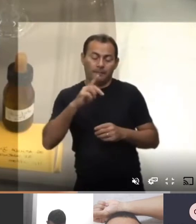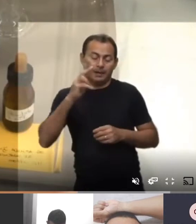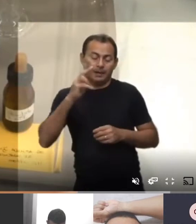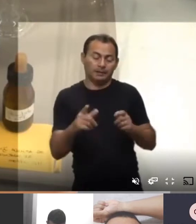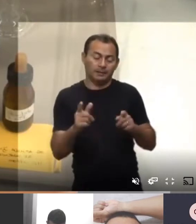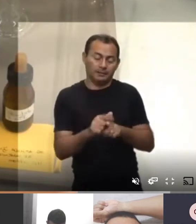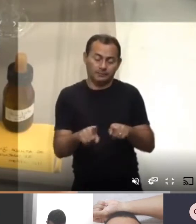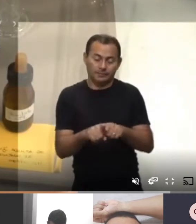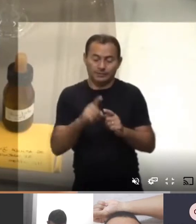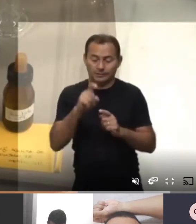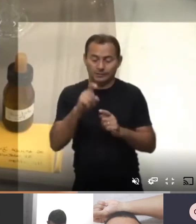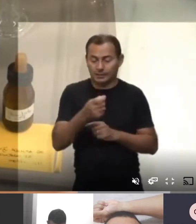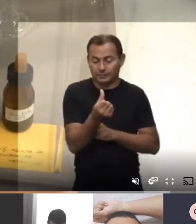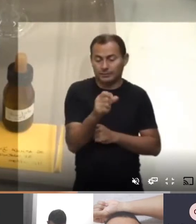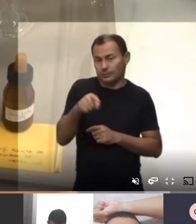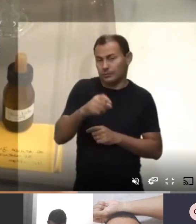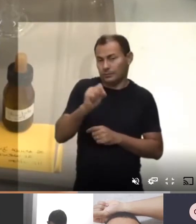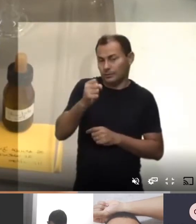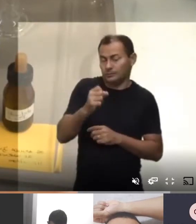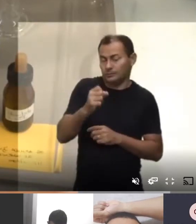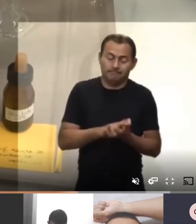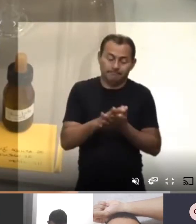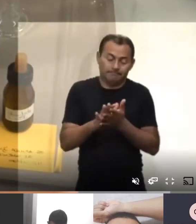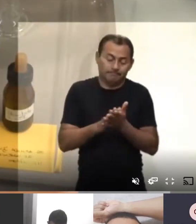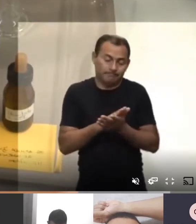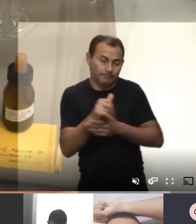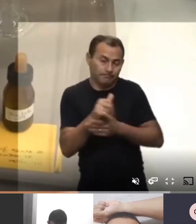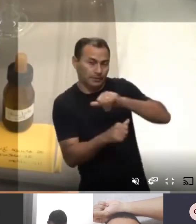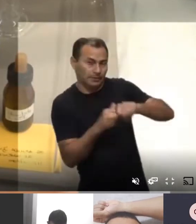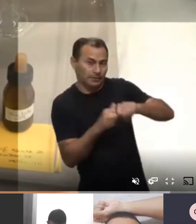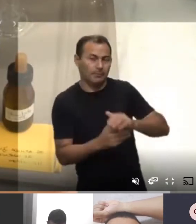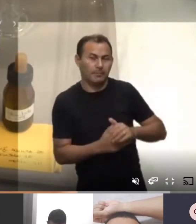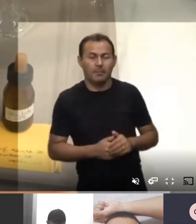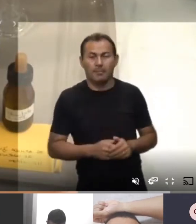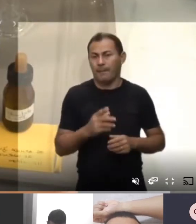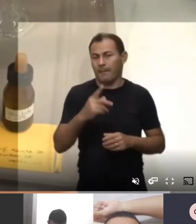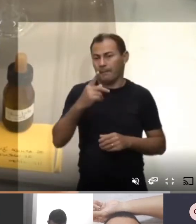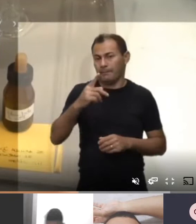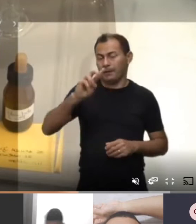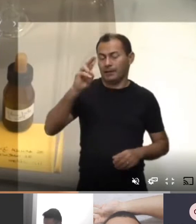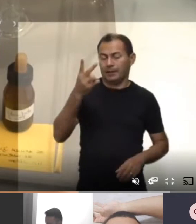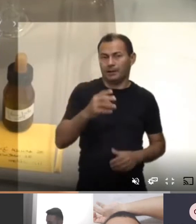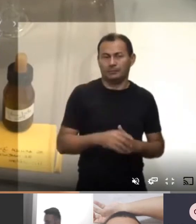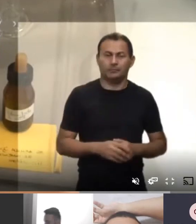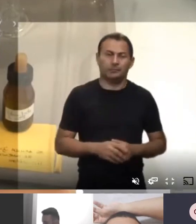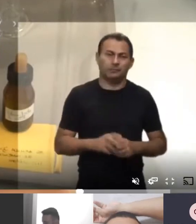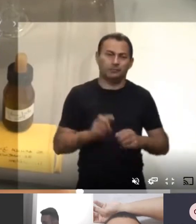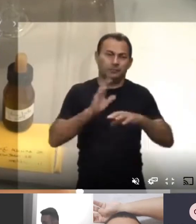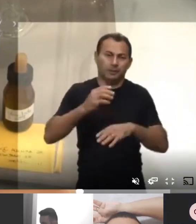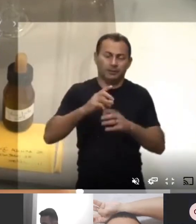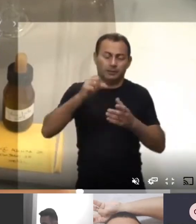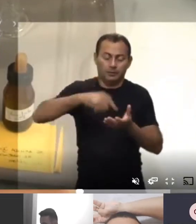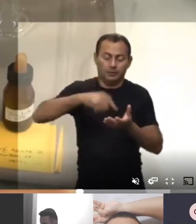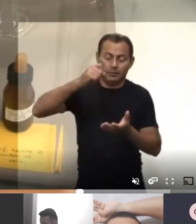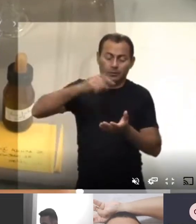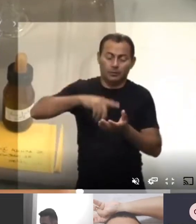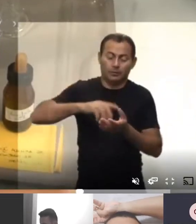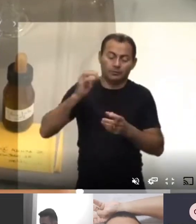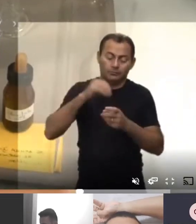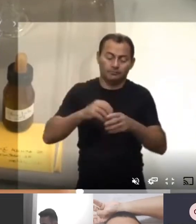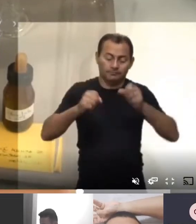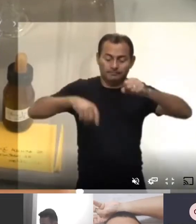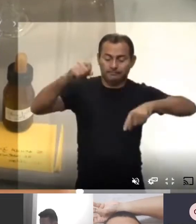Mas a solução tampão está fazendo a sua função, né? De estabilizar o pH que aqui no caso é